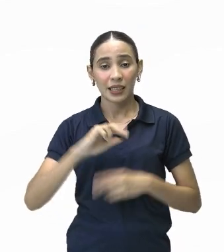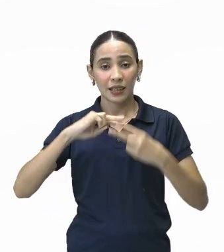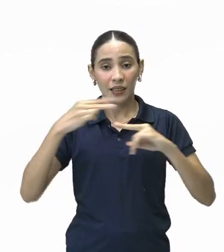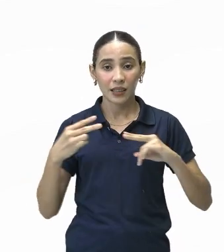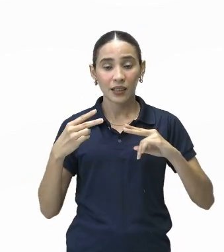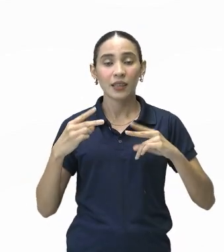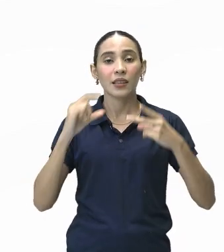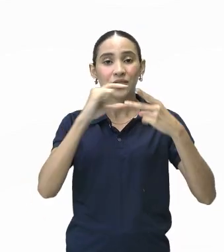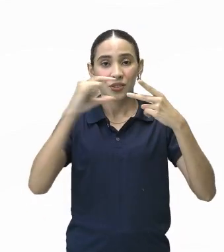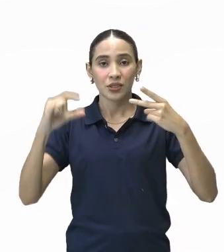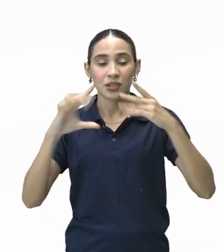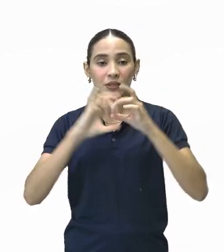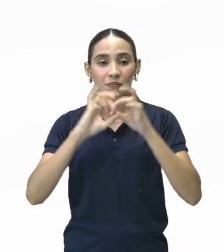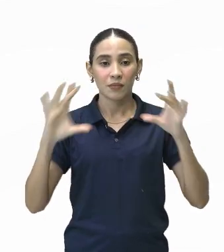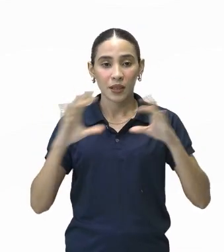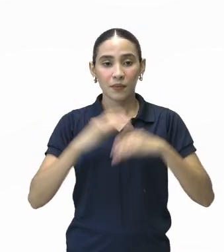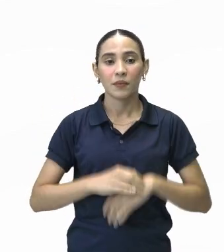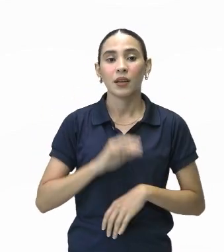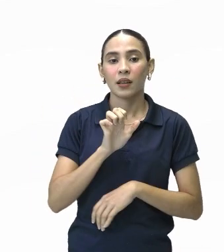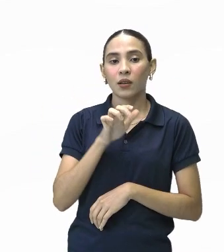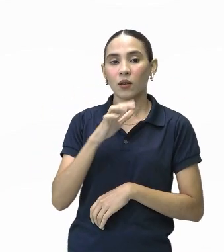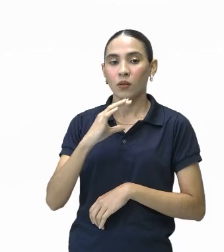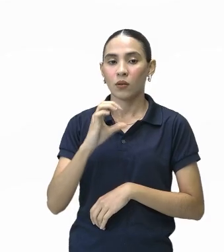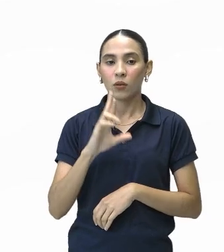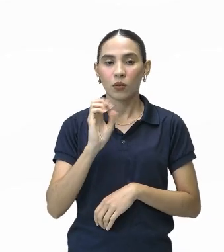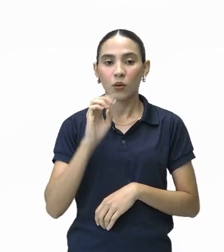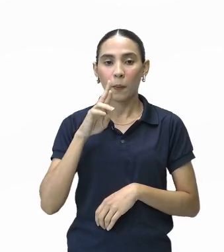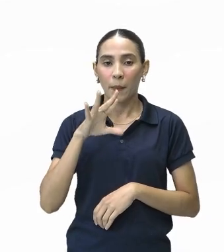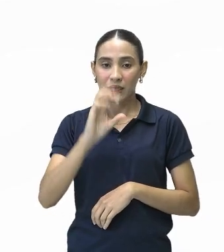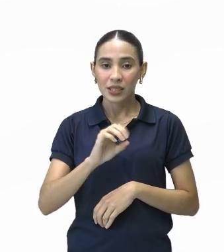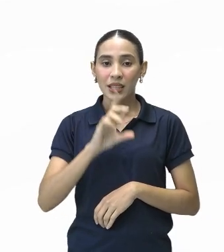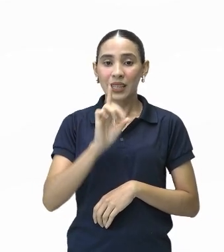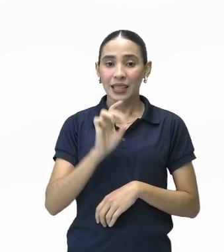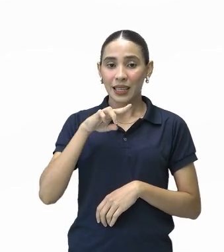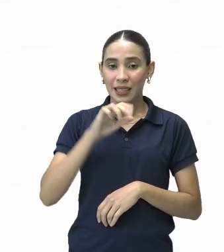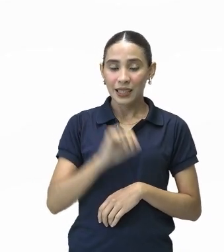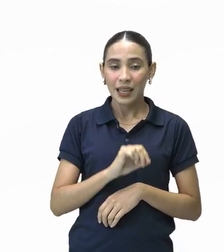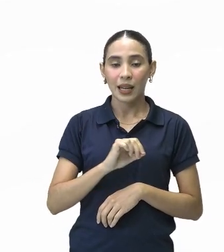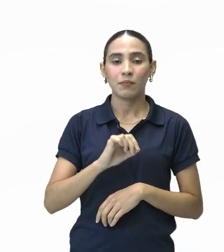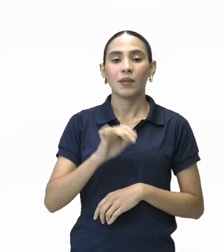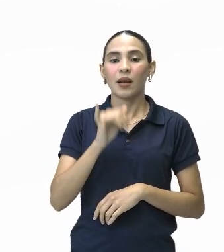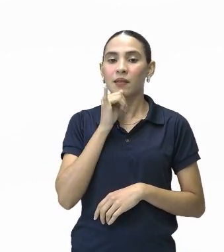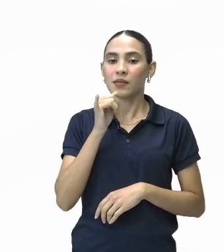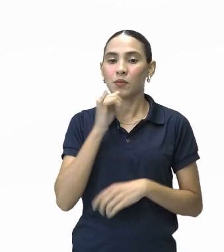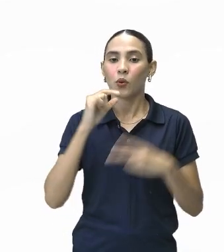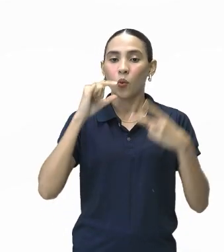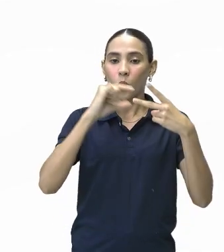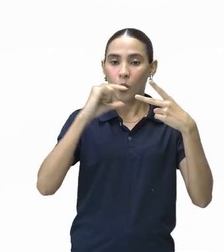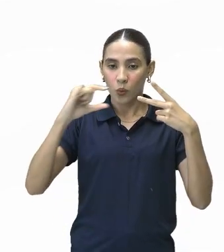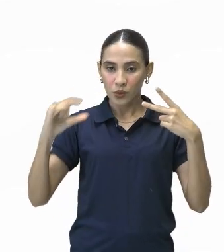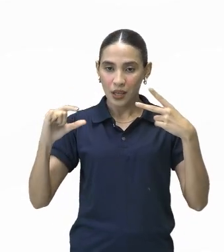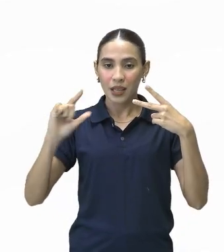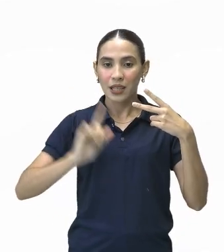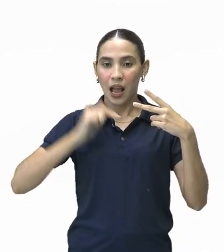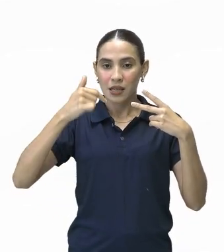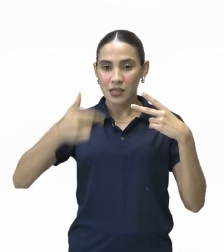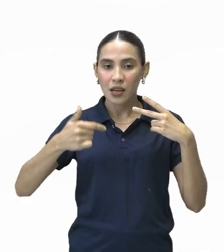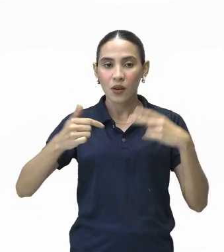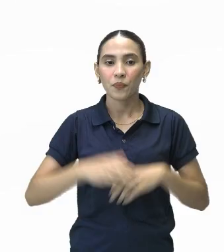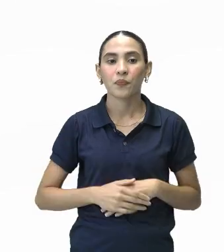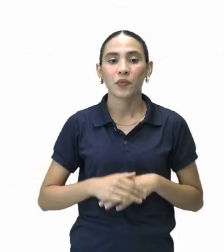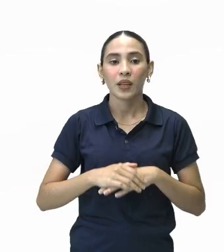estão desligados, e a eucromatina, que é o DNA mais frouxo, onde os genes ativos estão